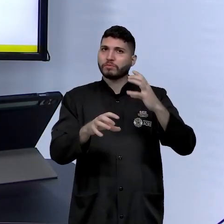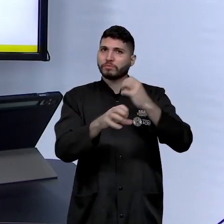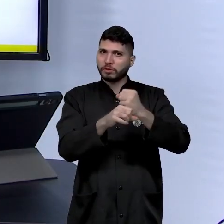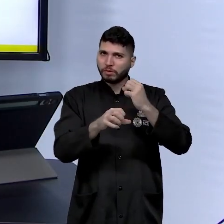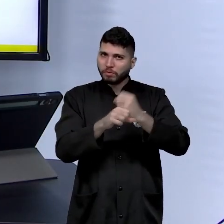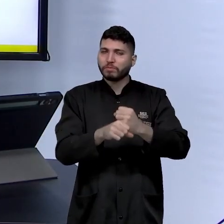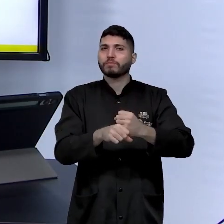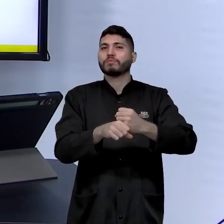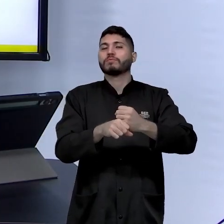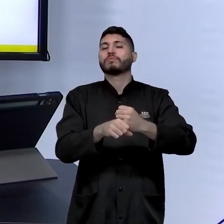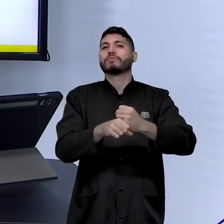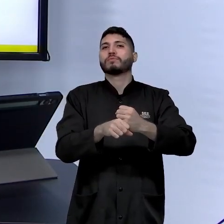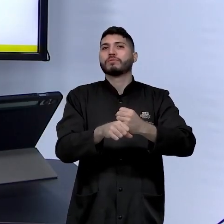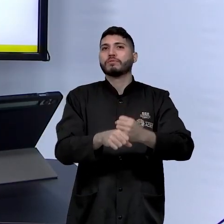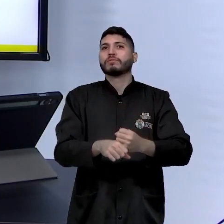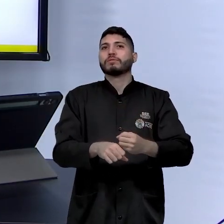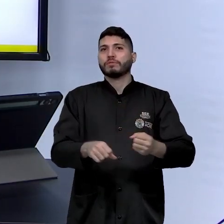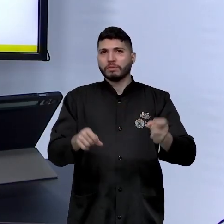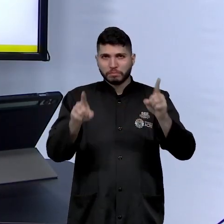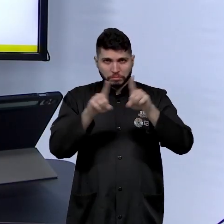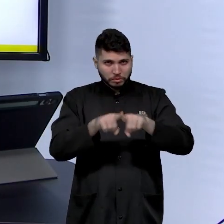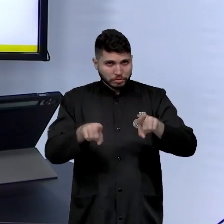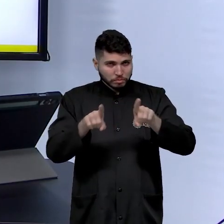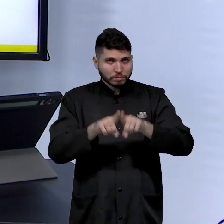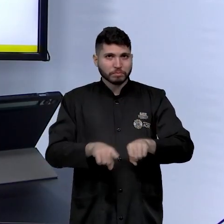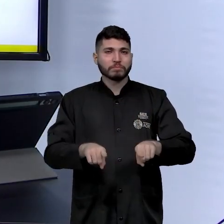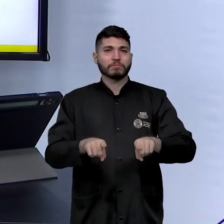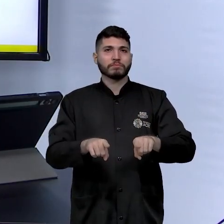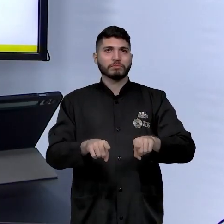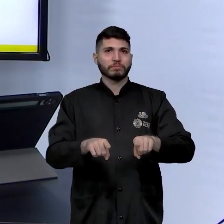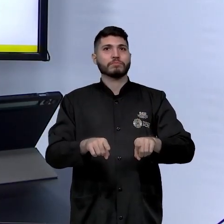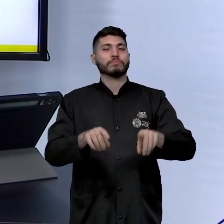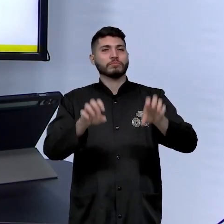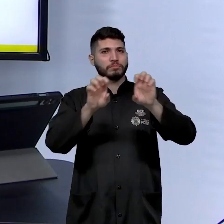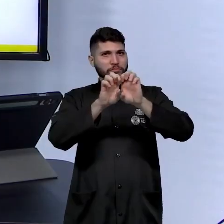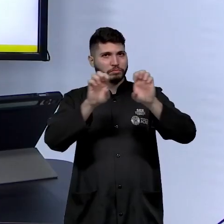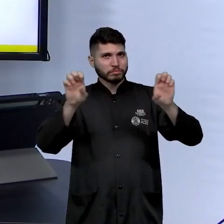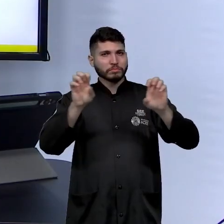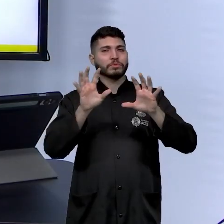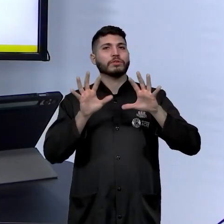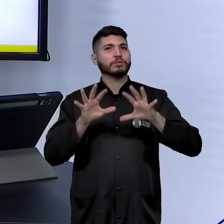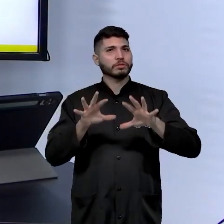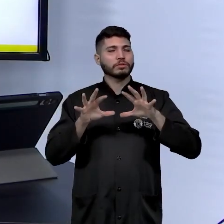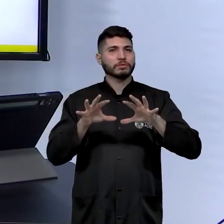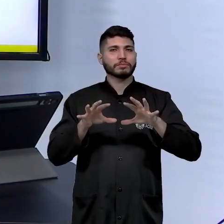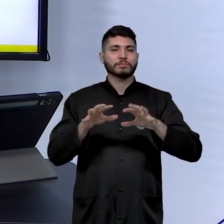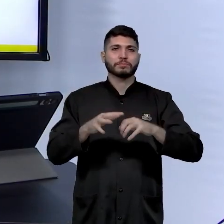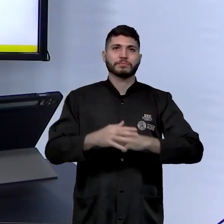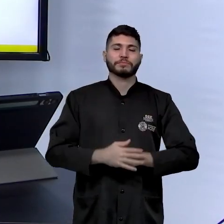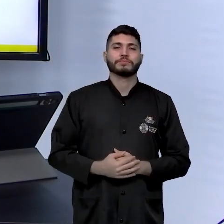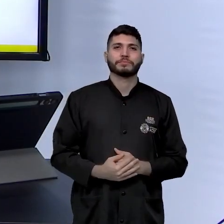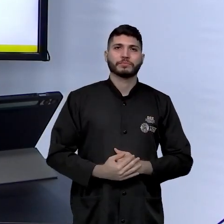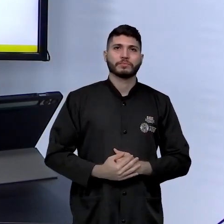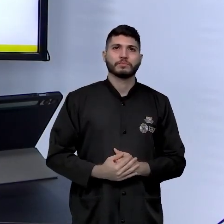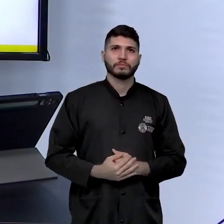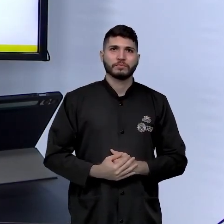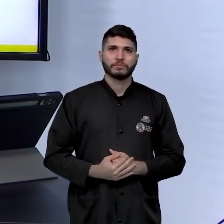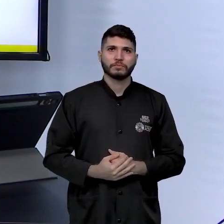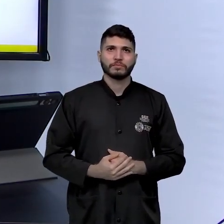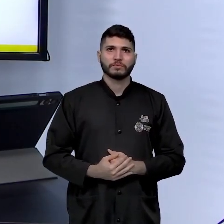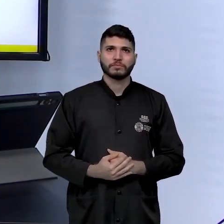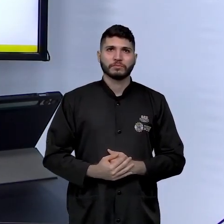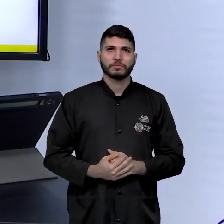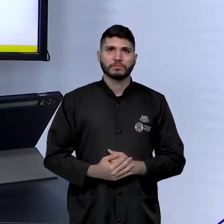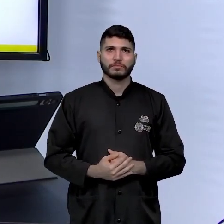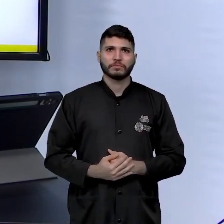quero que você tenha em mente. O processo é o mesmo, mas pode ser que mude a maneira como você faz. Vamos fazer mais um